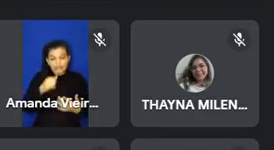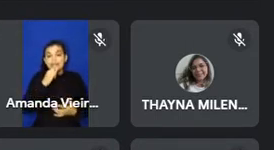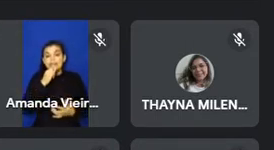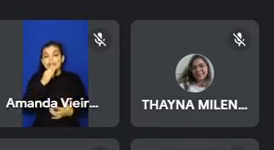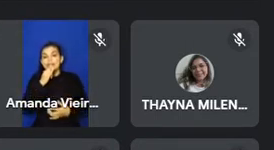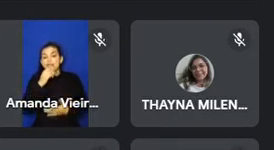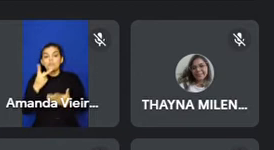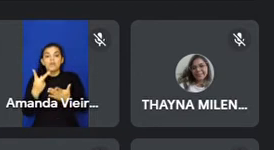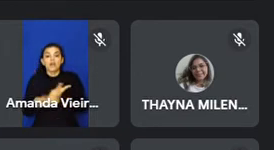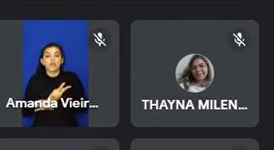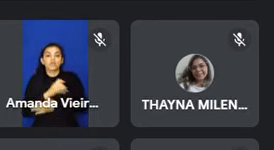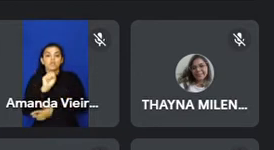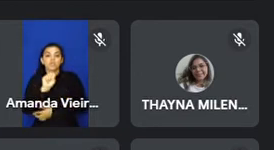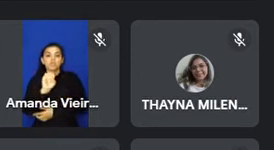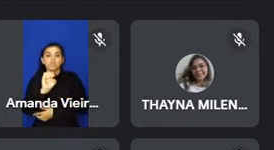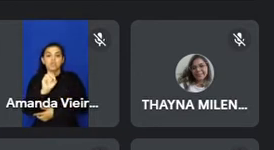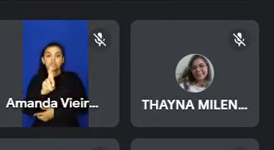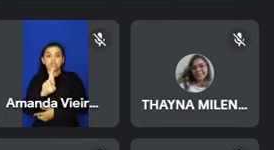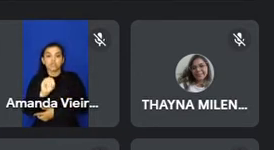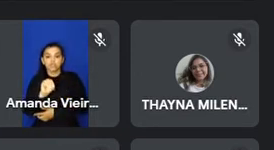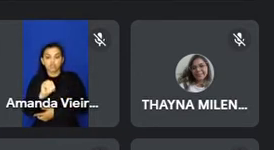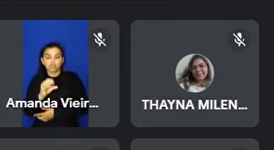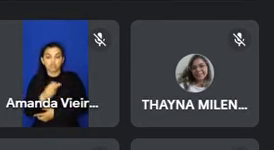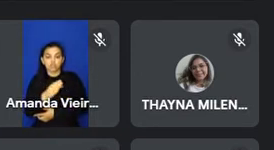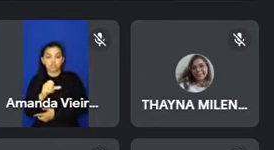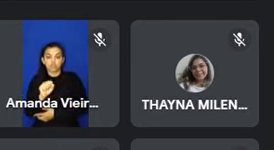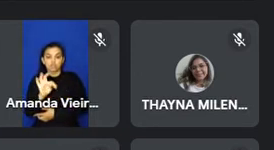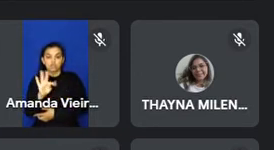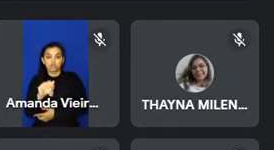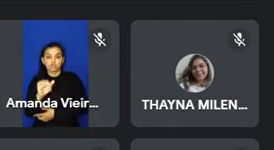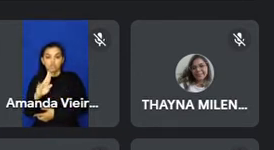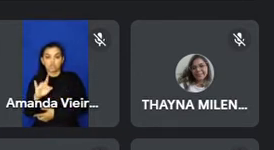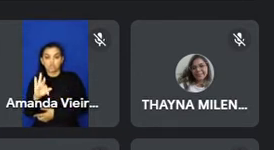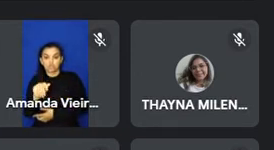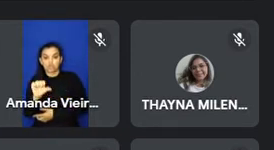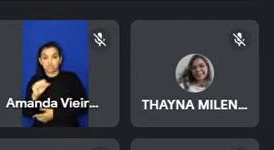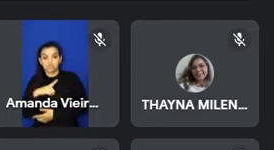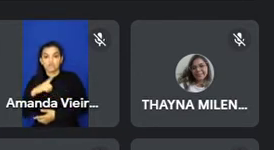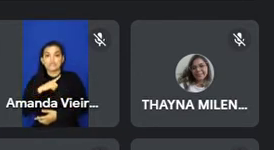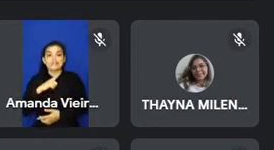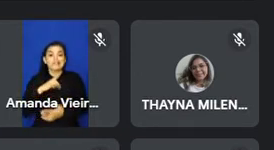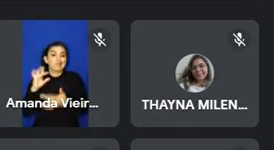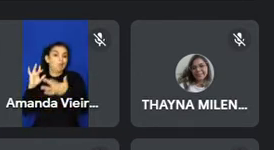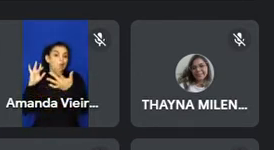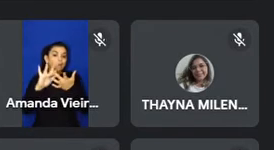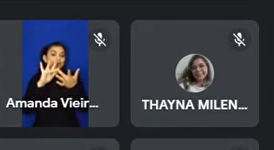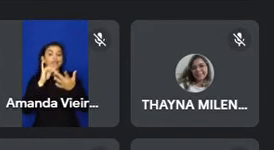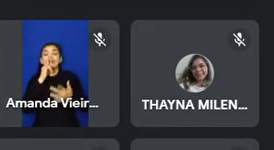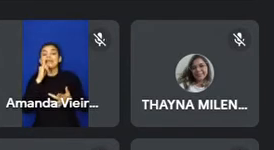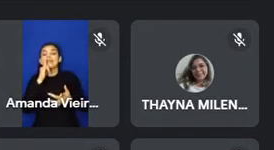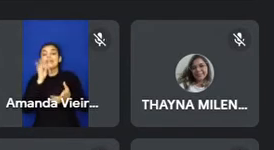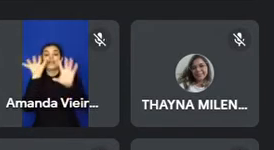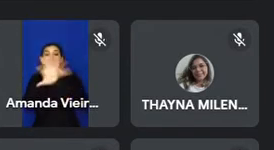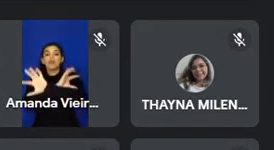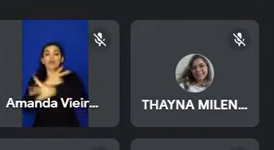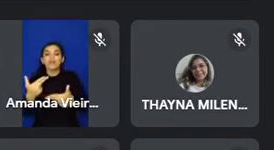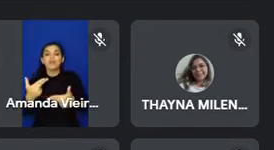soros antiofídicos que a gente tem contato, eles vão provir aí de animais, né?